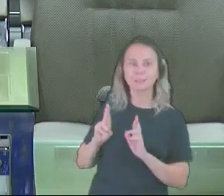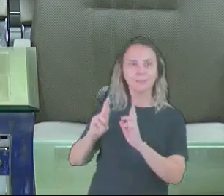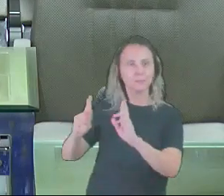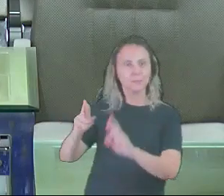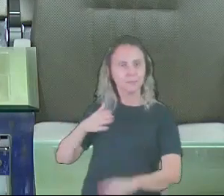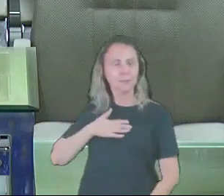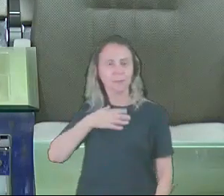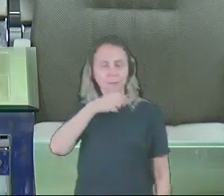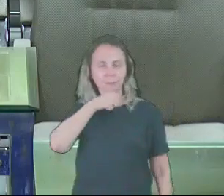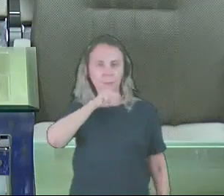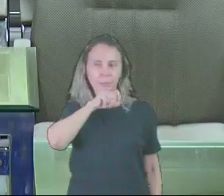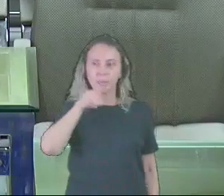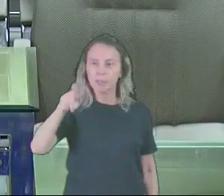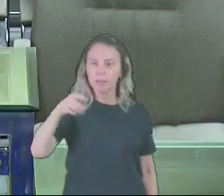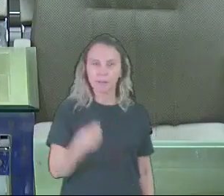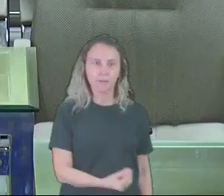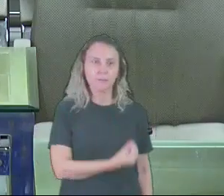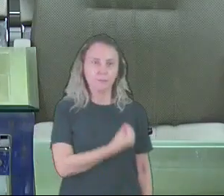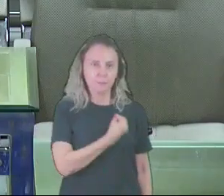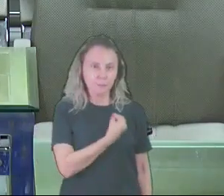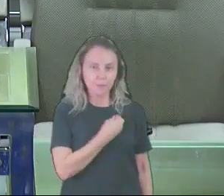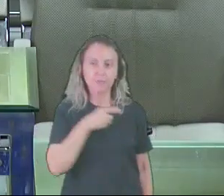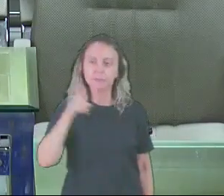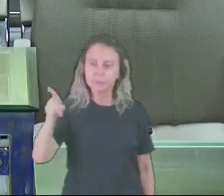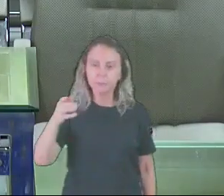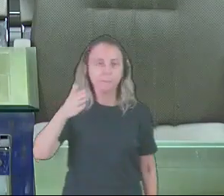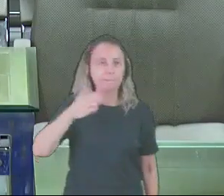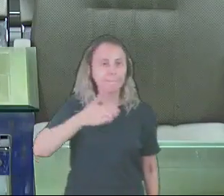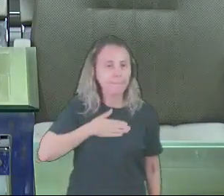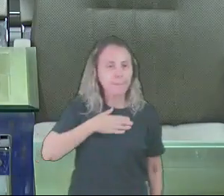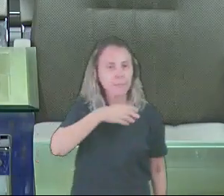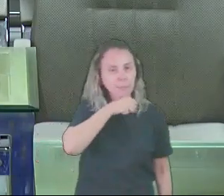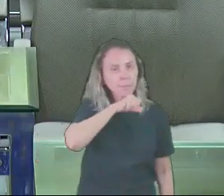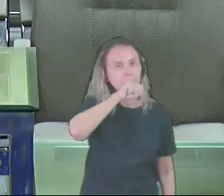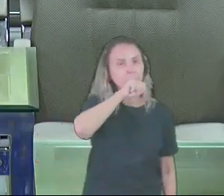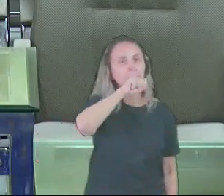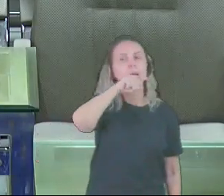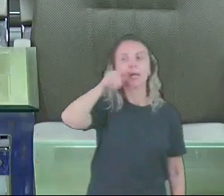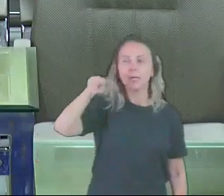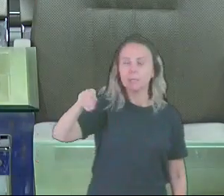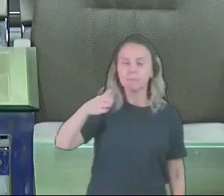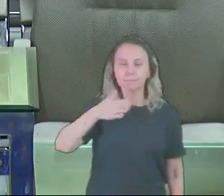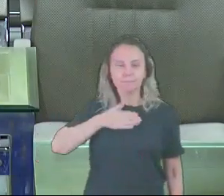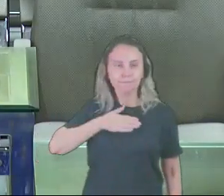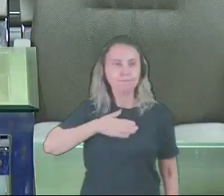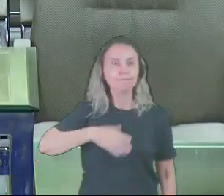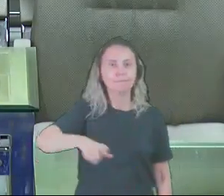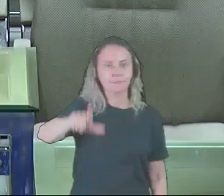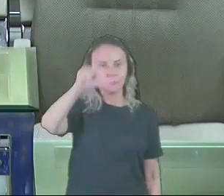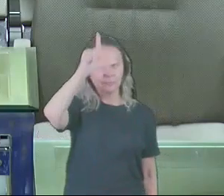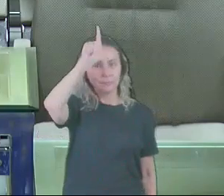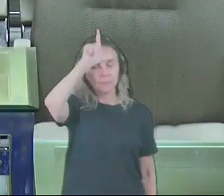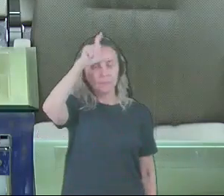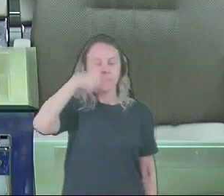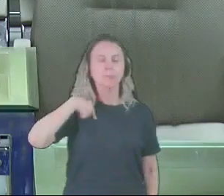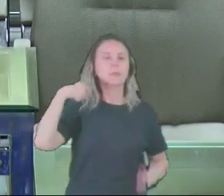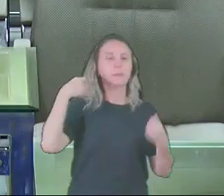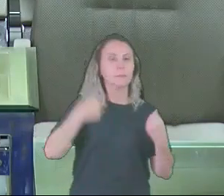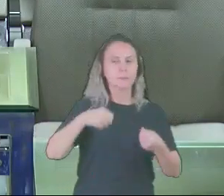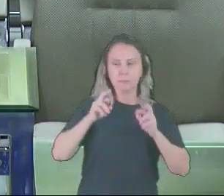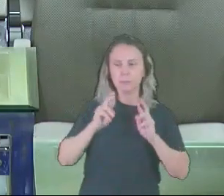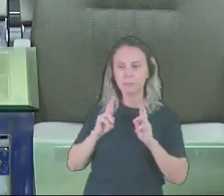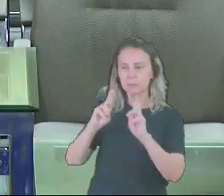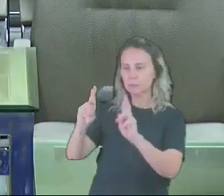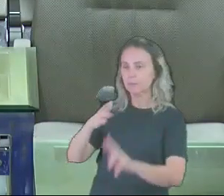pai enquanto meu pai tiver vida ele é meu pai ele está sobre mim e eu preciso entender respeito